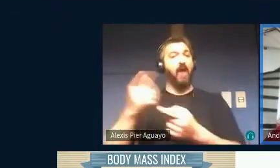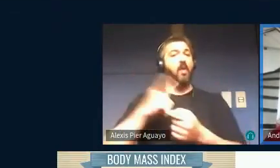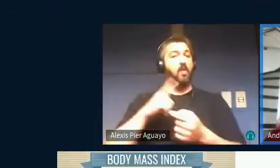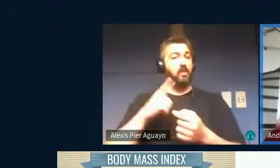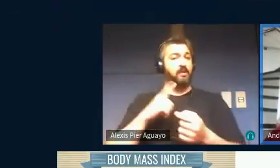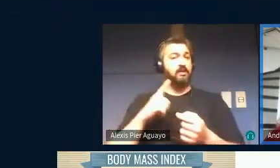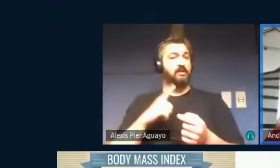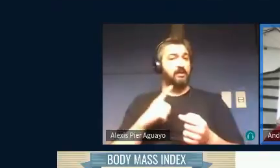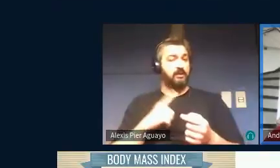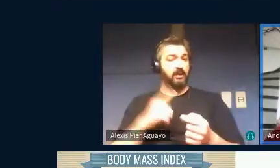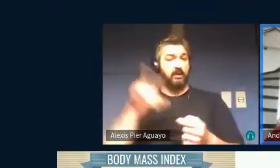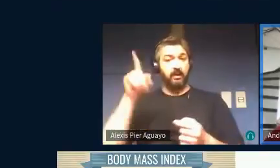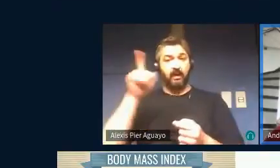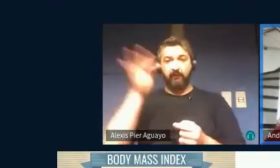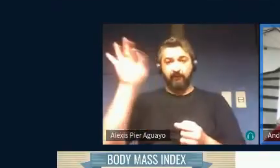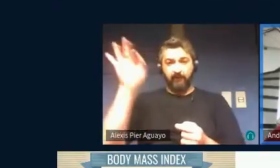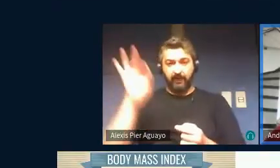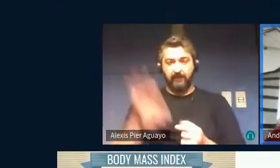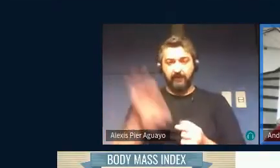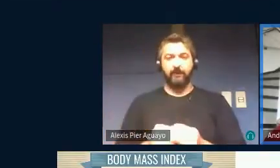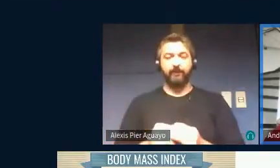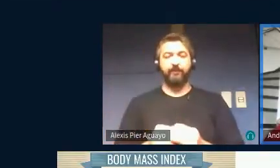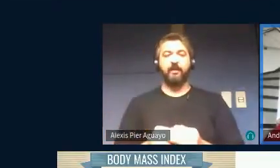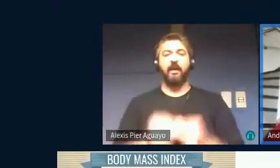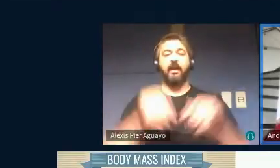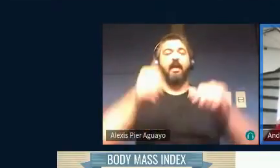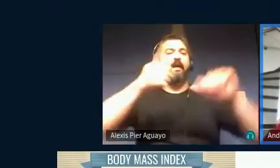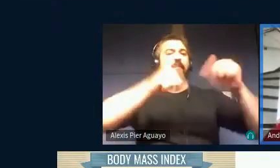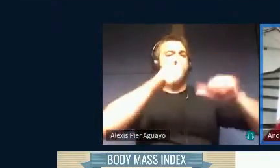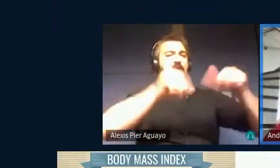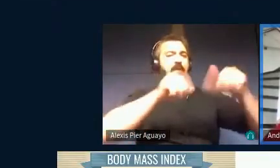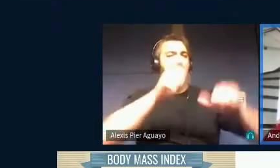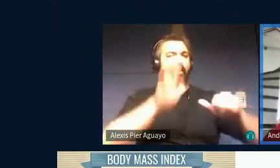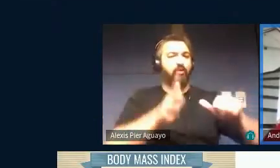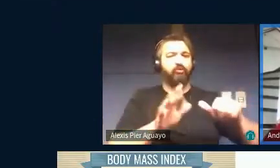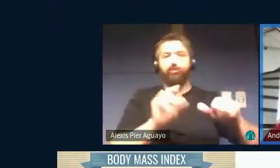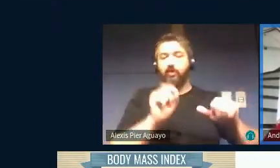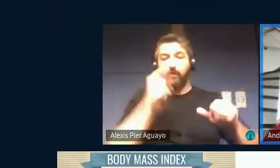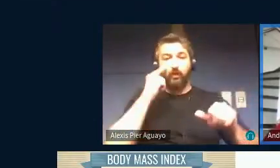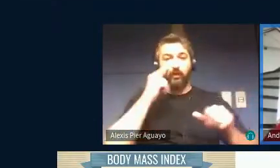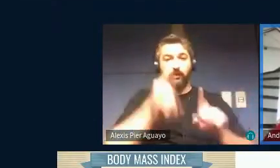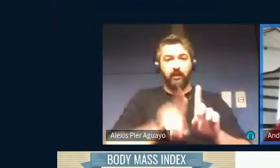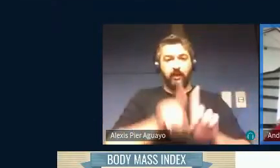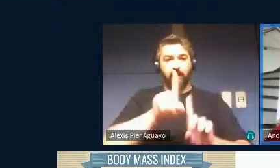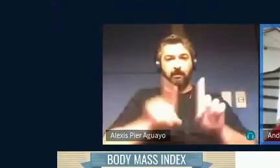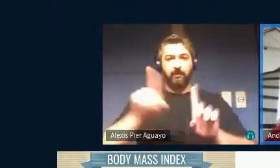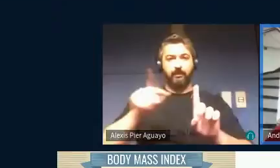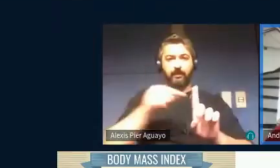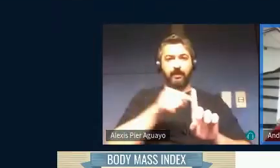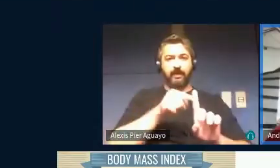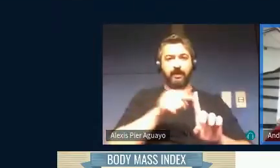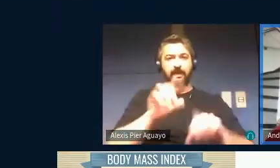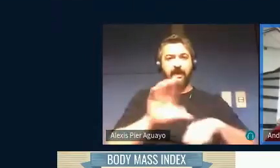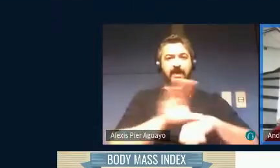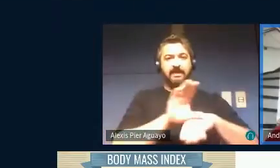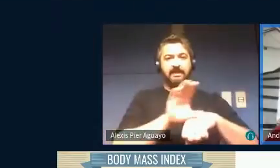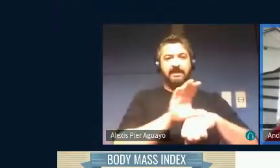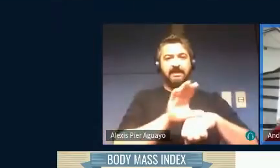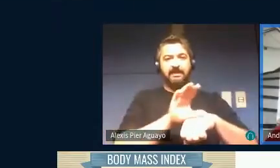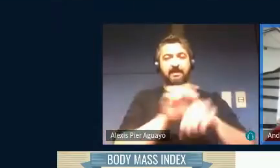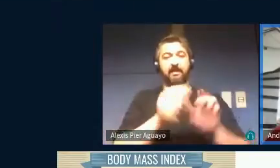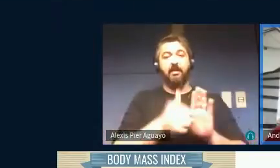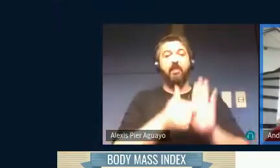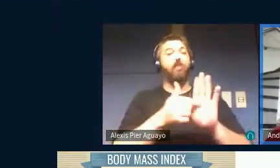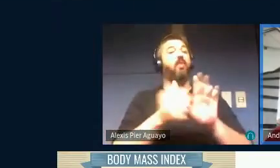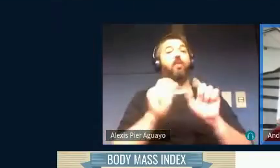hospitais na França avaliaram. Aqui, nessa barrinha cinza aqui, a gente está vendo uma normalização que foi